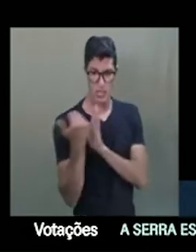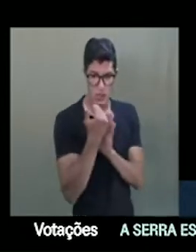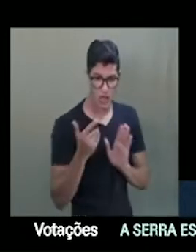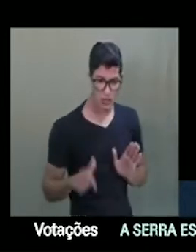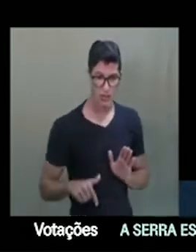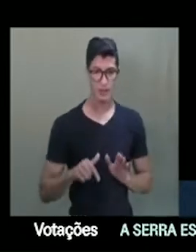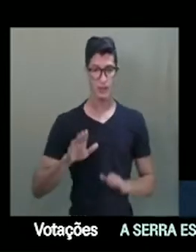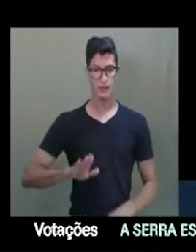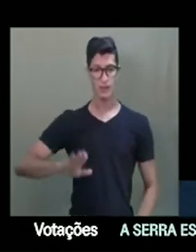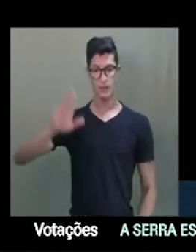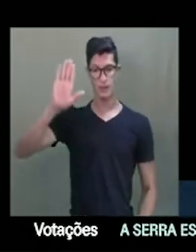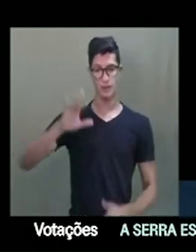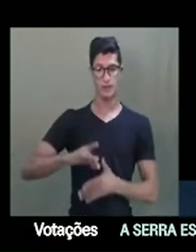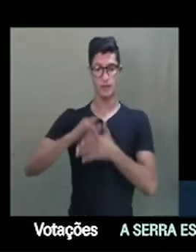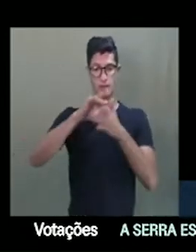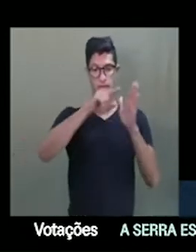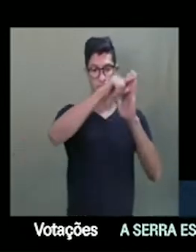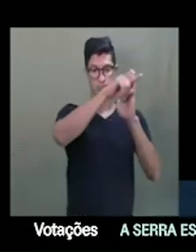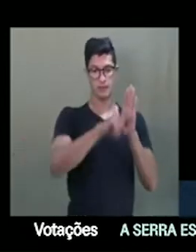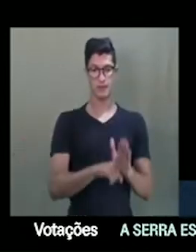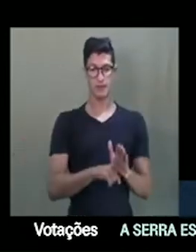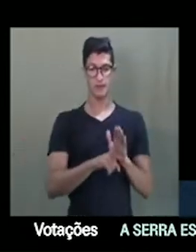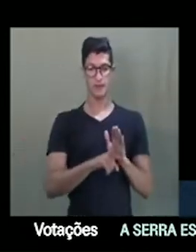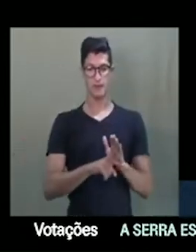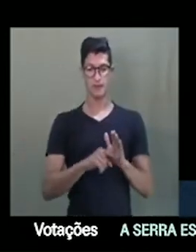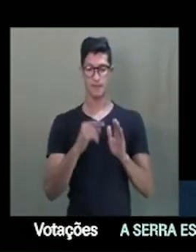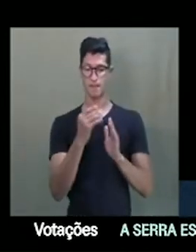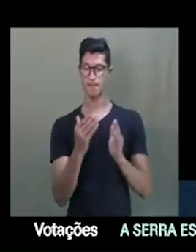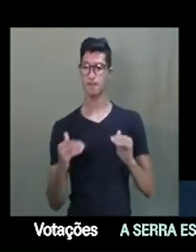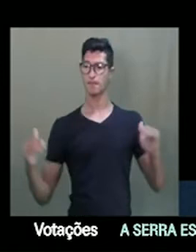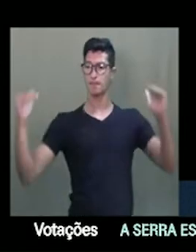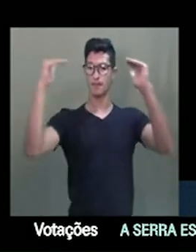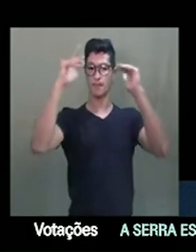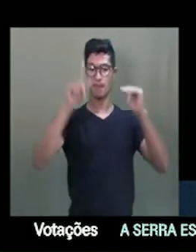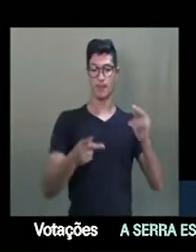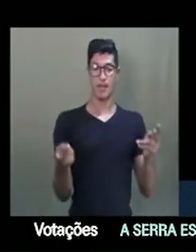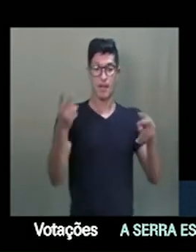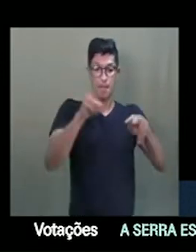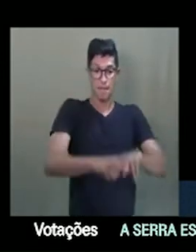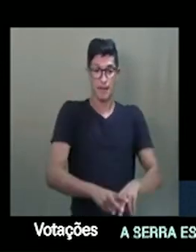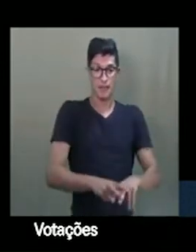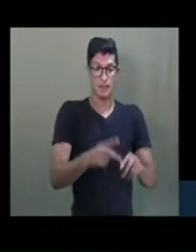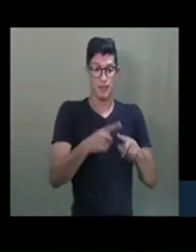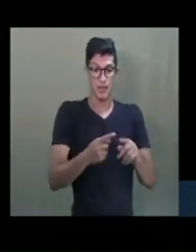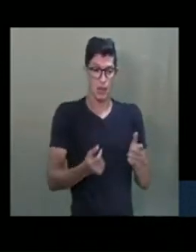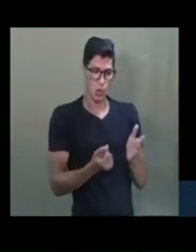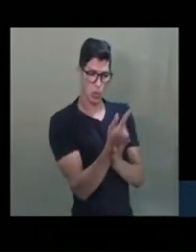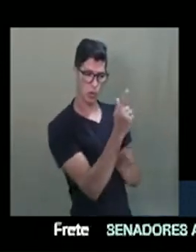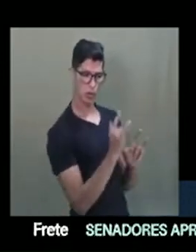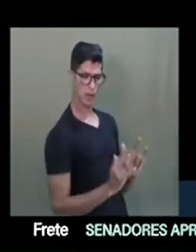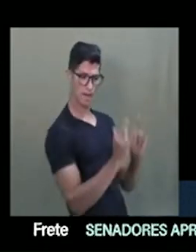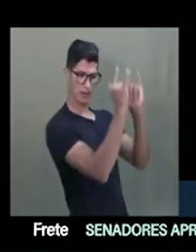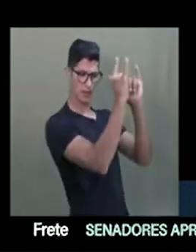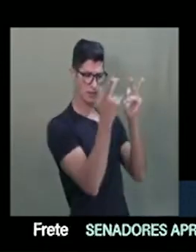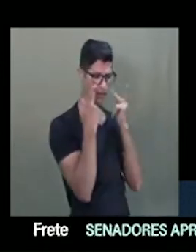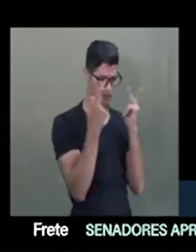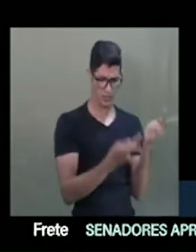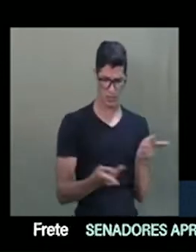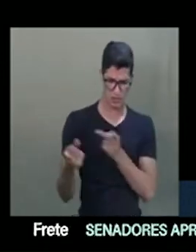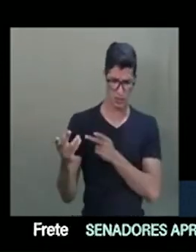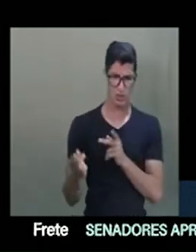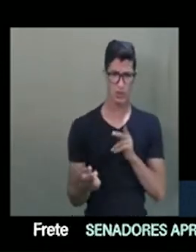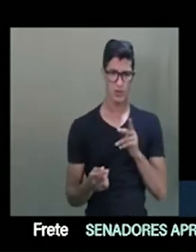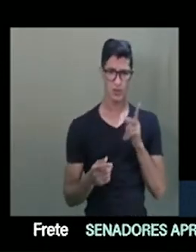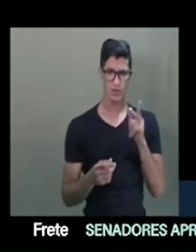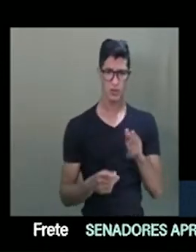O candidato líder das pesquisas, com 20 pontos de vantagem, é preso porque não comprou um apartamento que ele visitou,